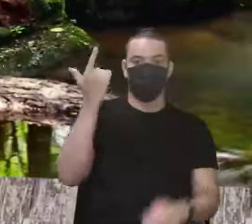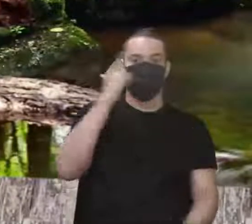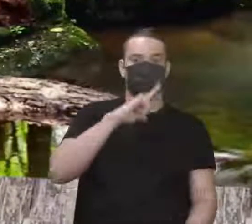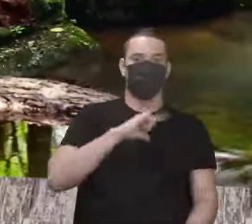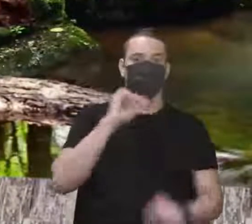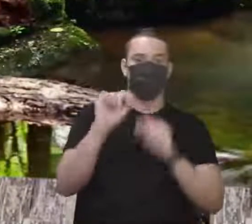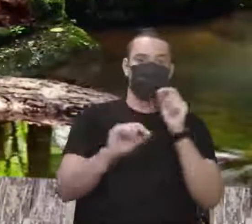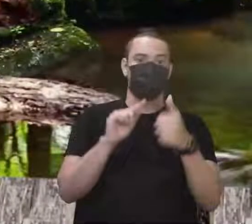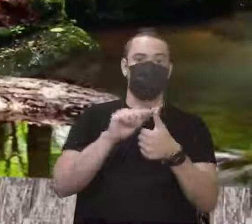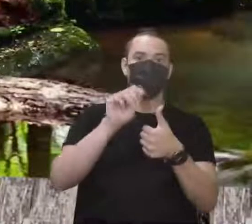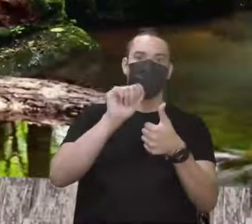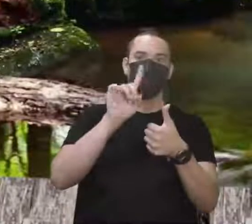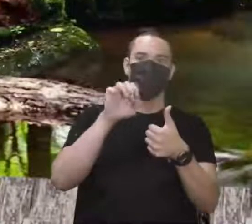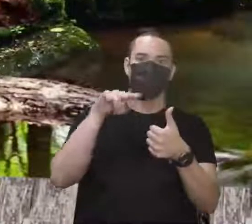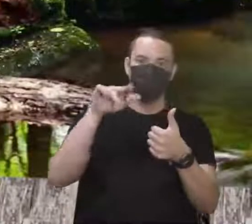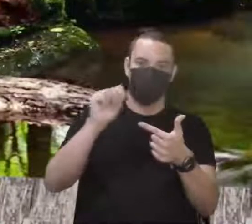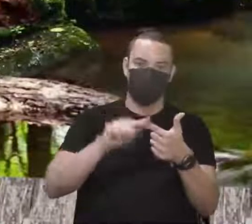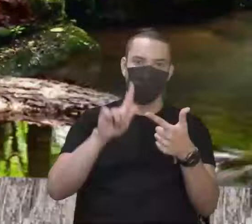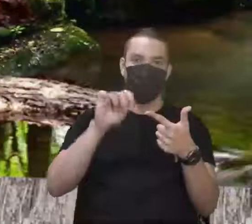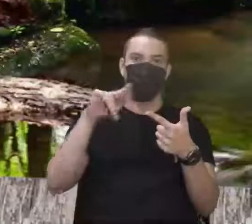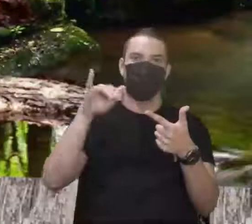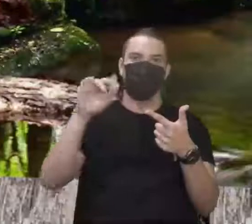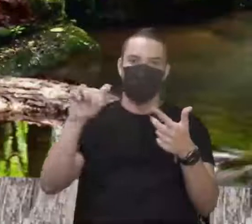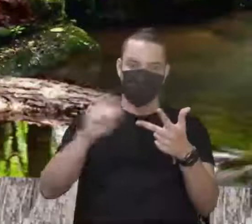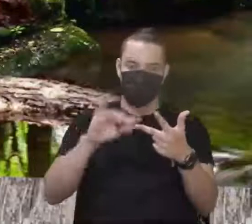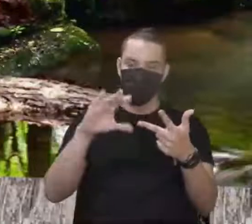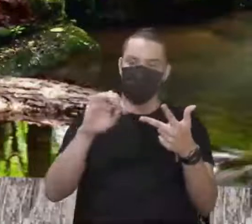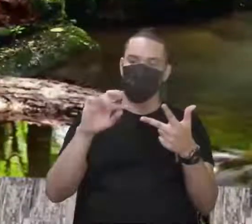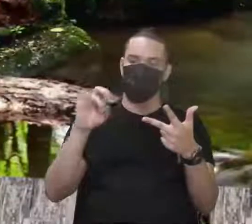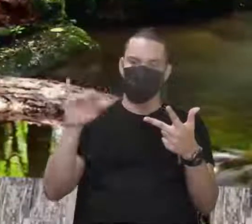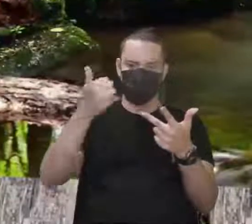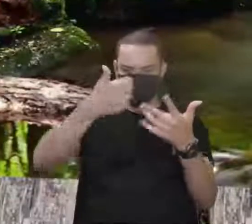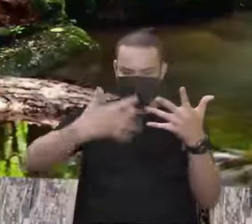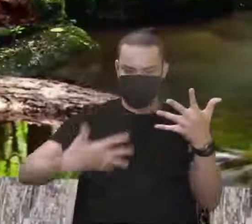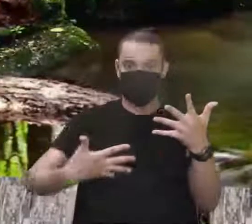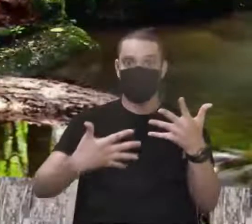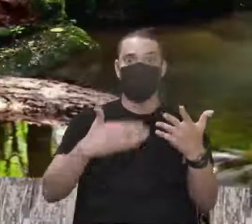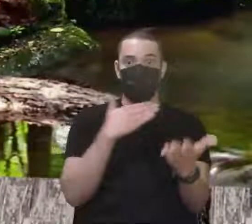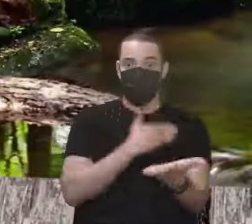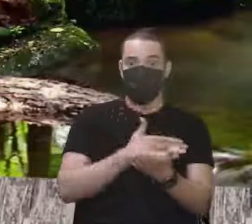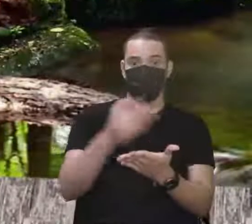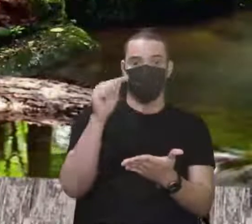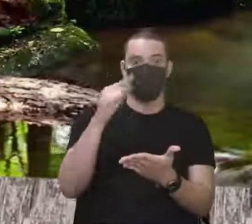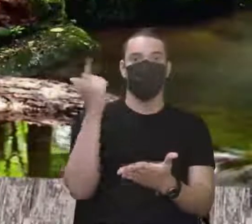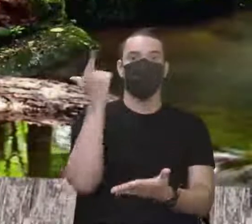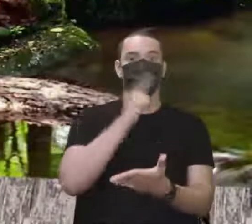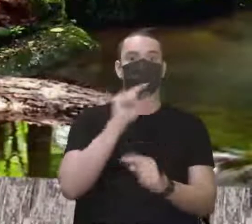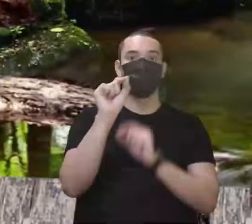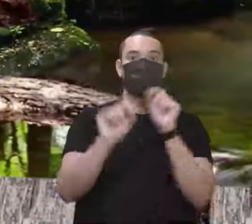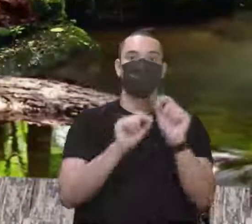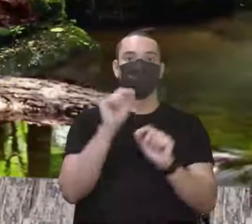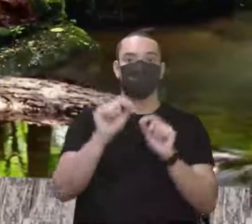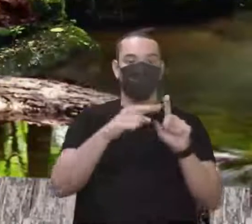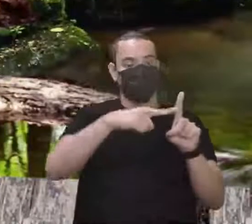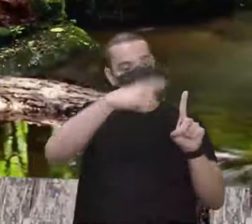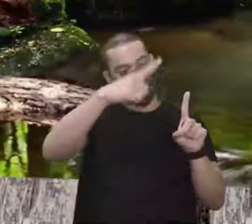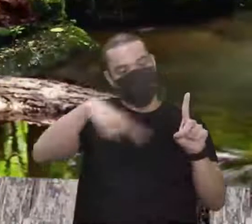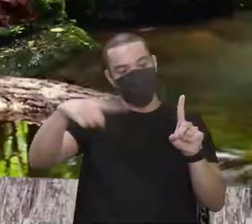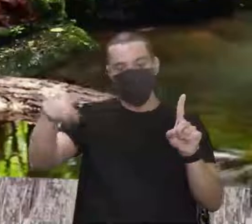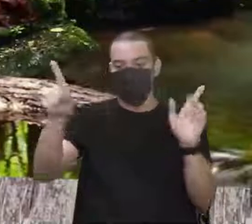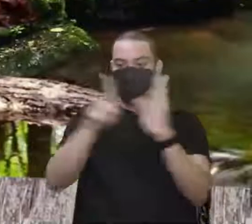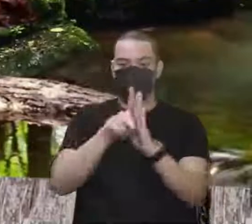o quê? Adenina, guanina, citosina, ok. E aí, a partir daí, eu consigo ver o grau